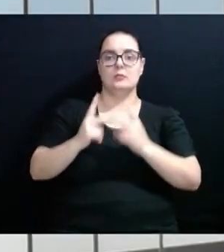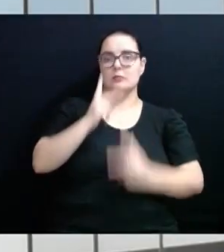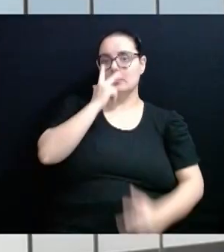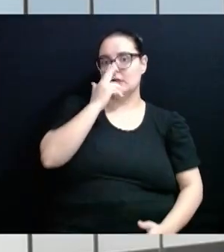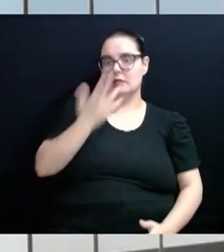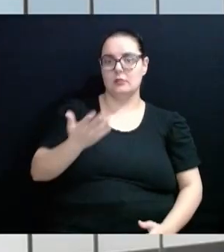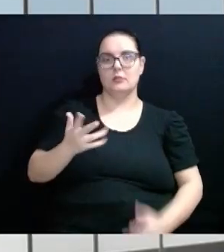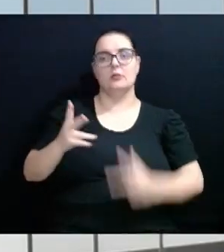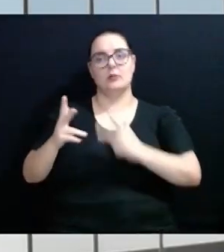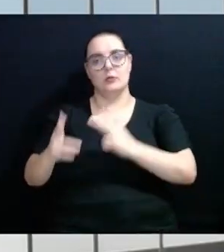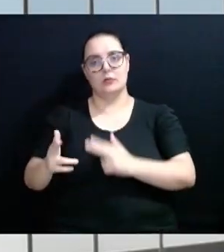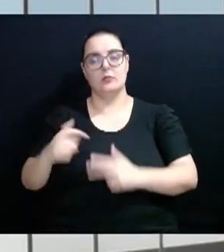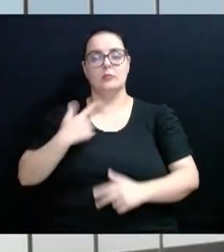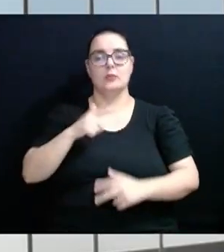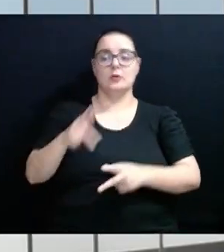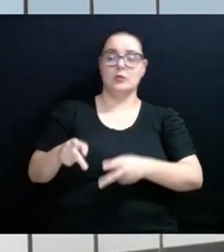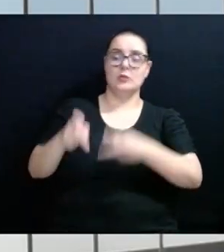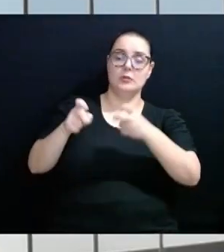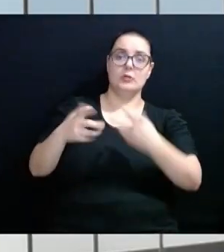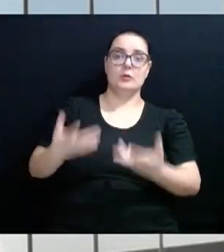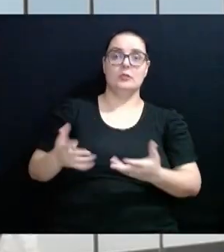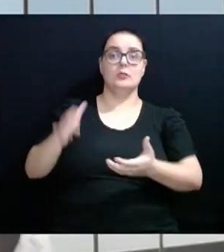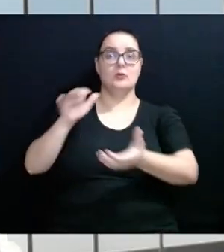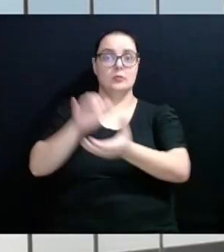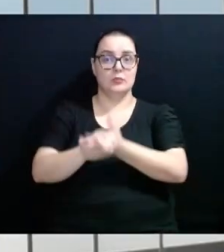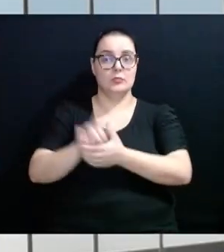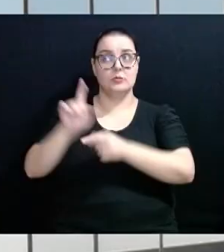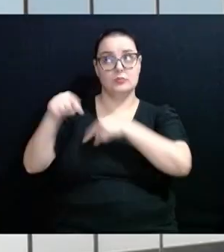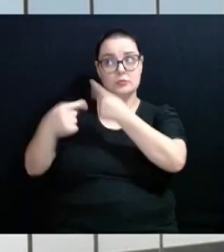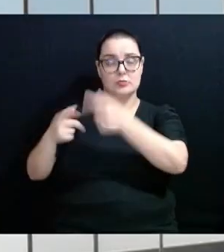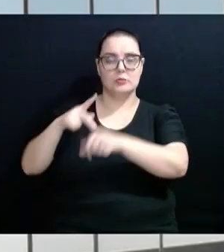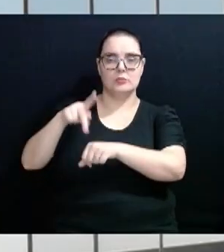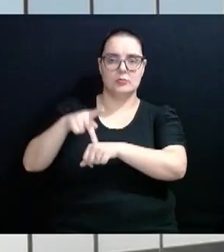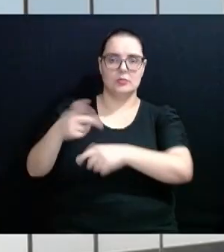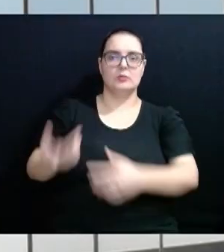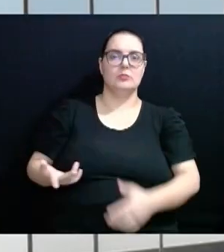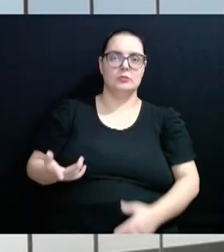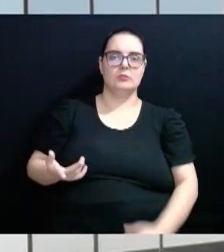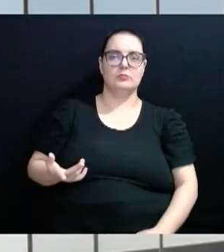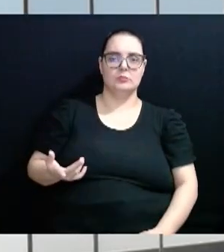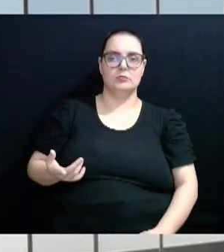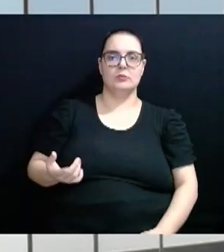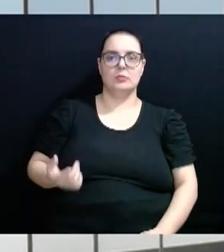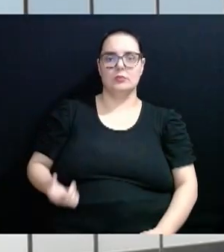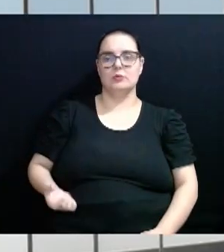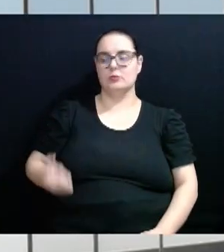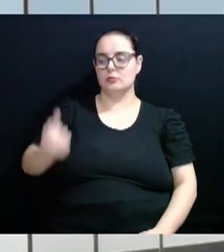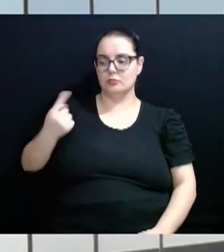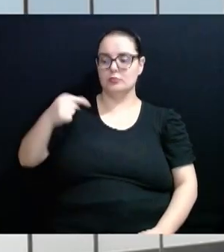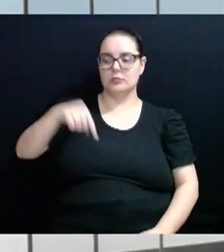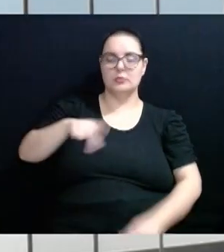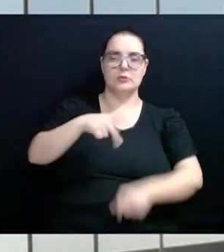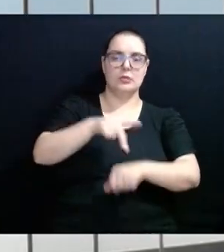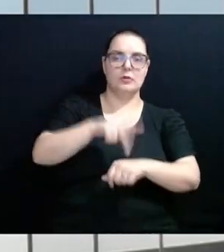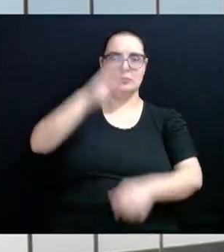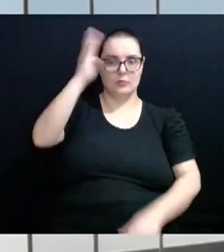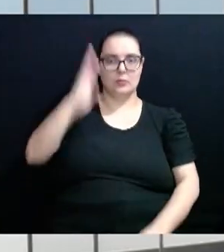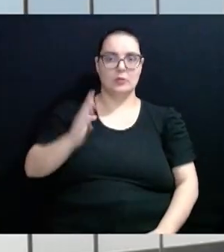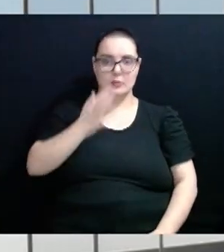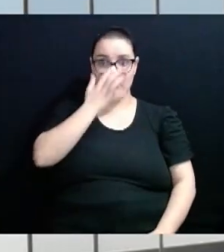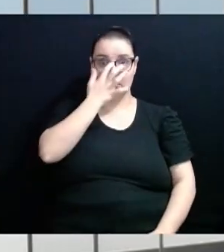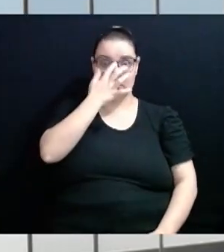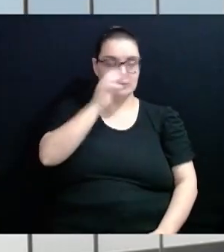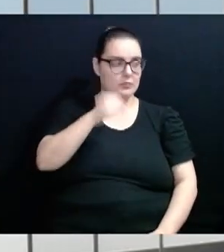nós reconhecemos um casamento, né, de um estrangeiro aqui no Brasil. Sim. Então, facilita muito